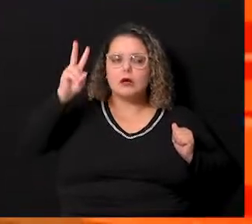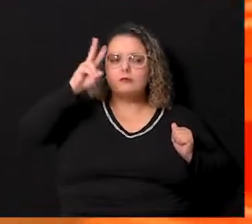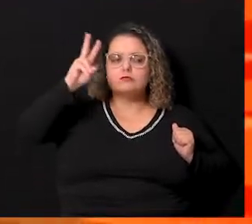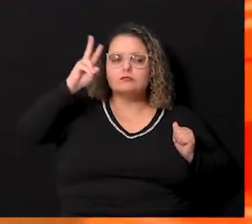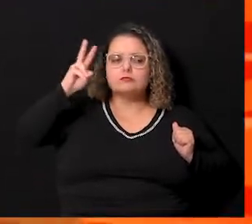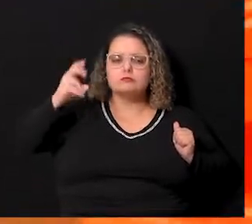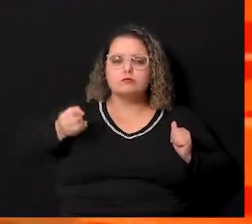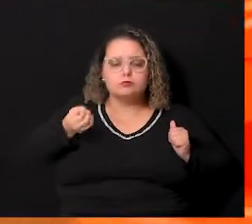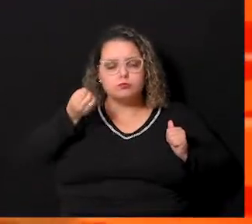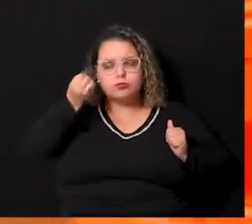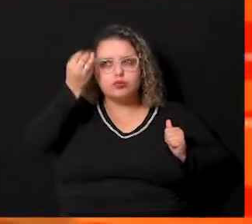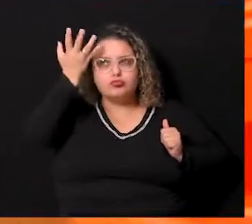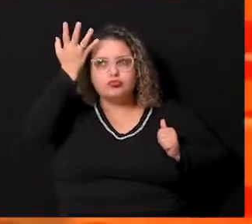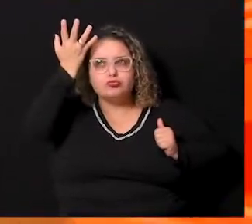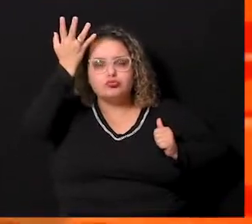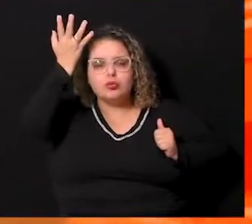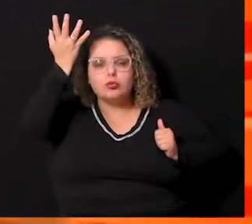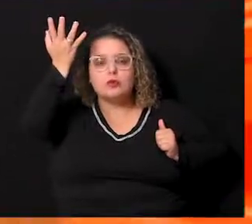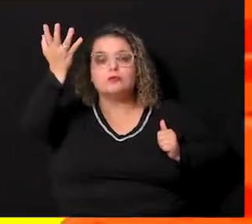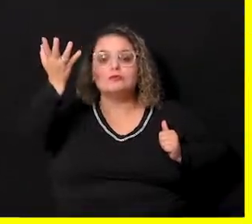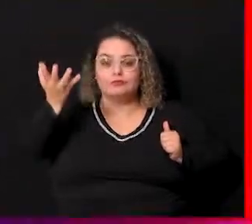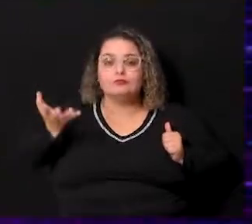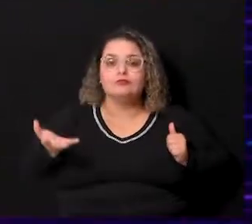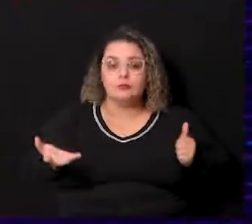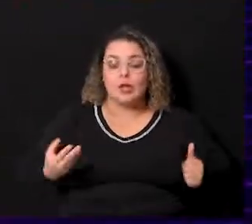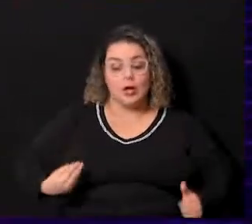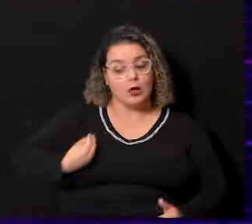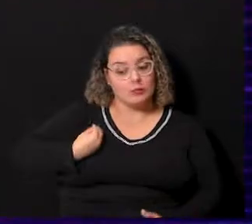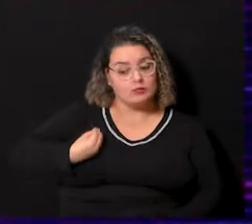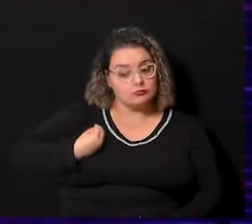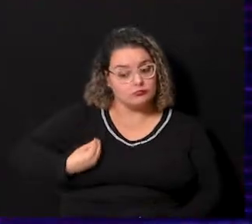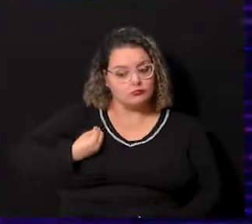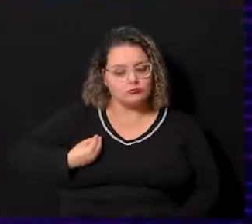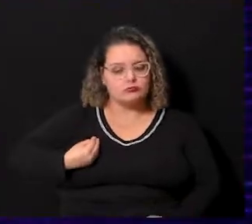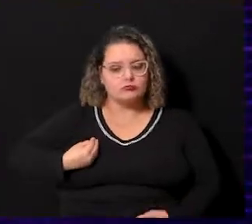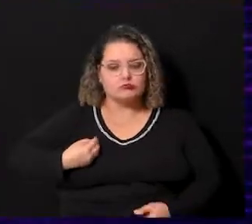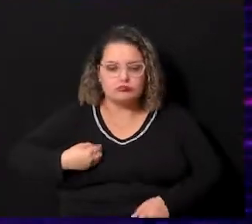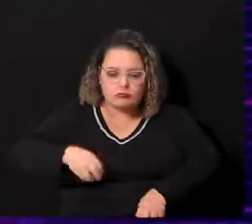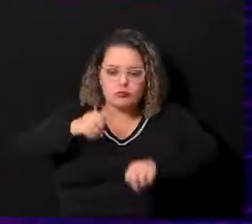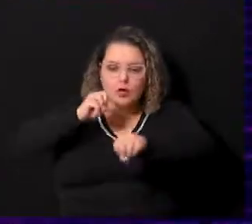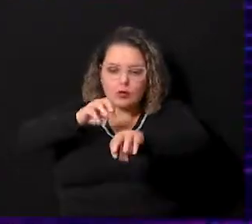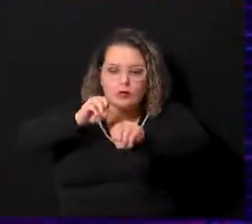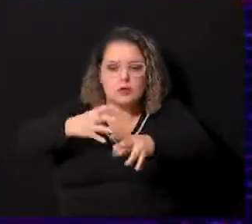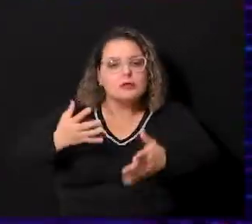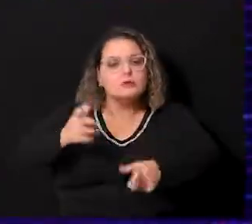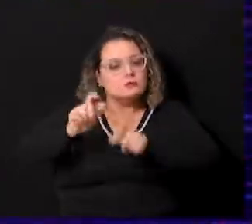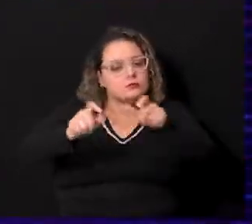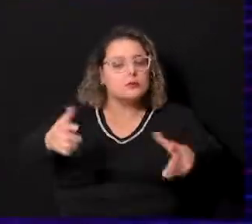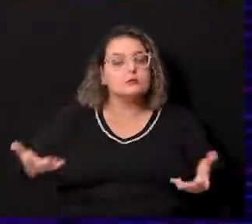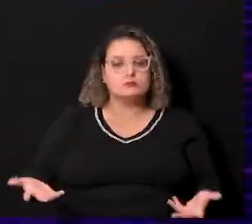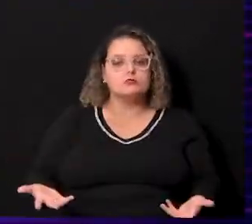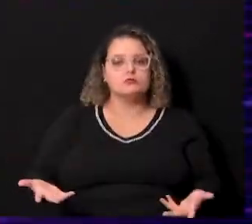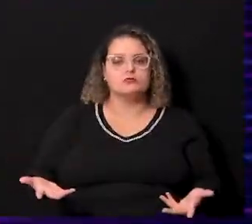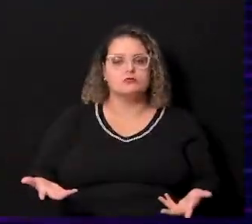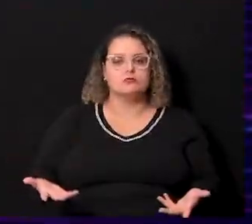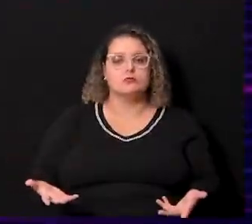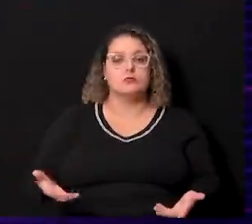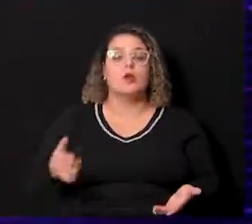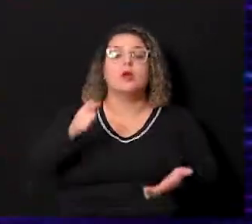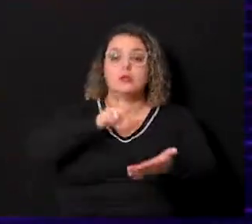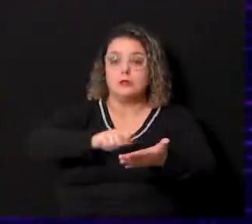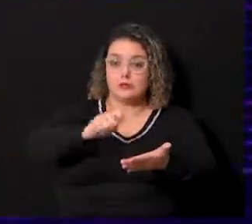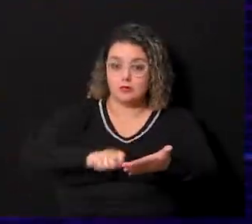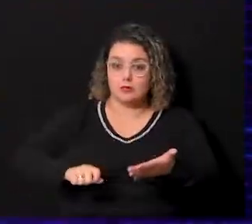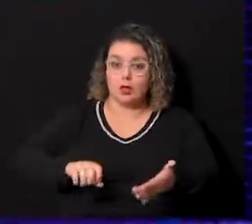na minha cabeça, porque realmente é uma mensagem de vida que eu quero passar para as pessoas. E esse livro foi escrito